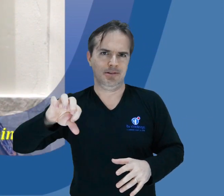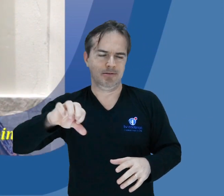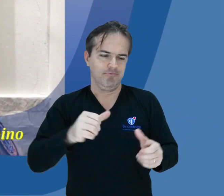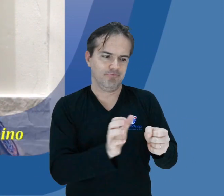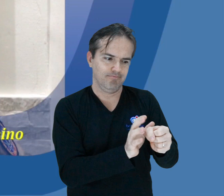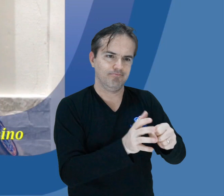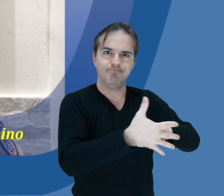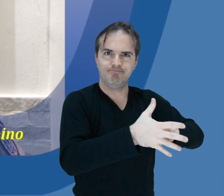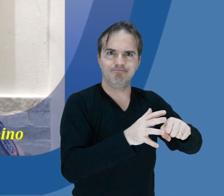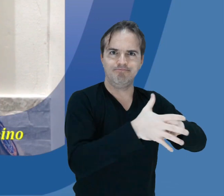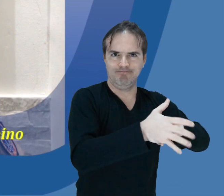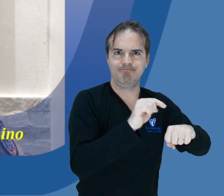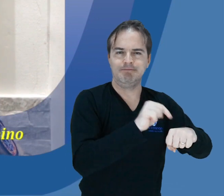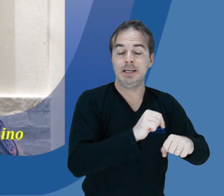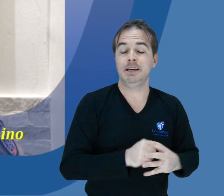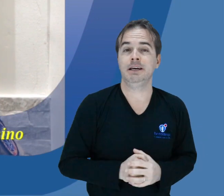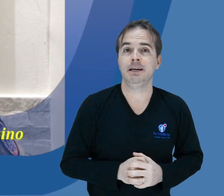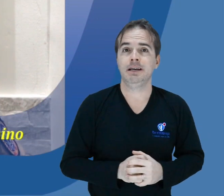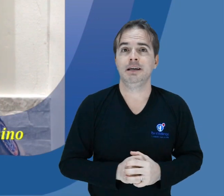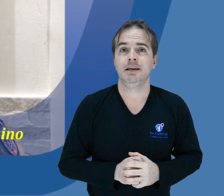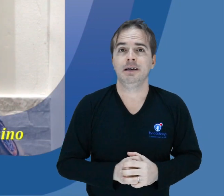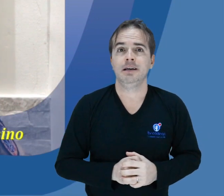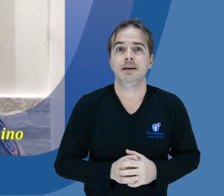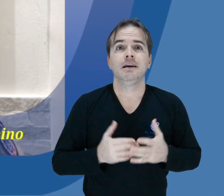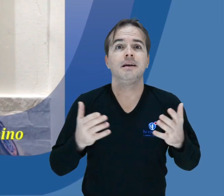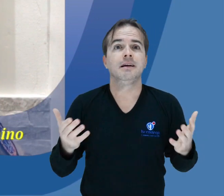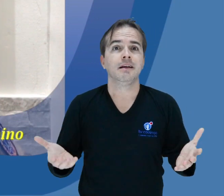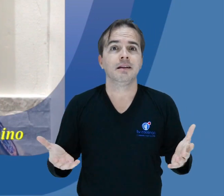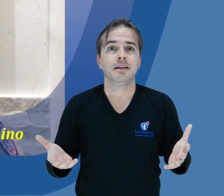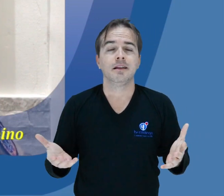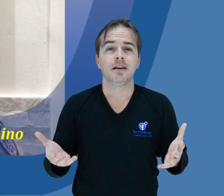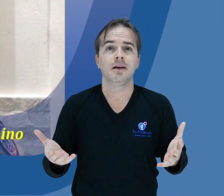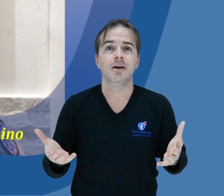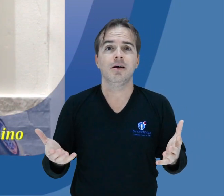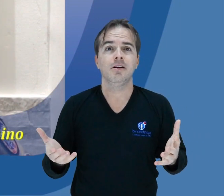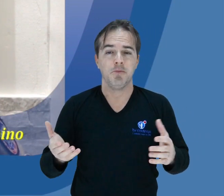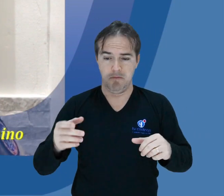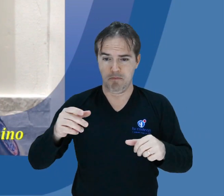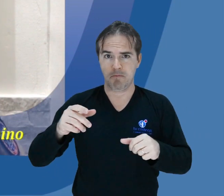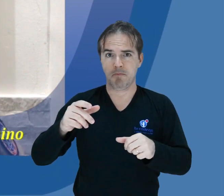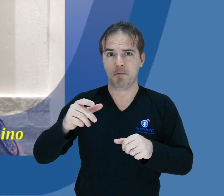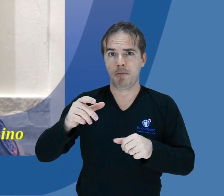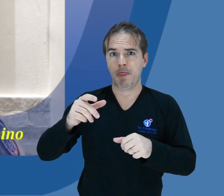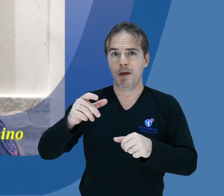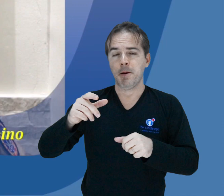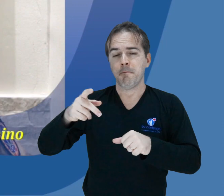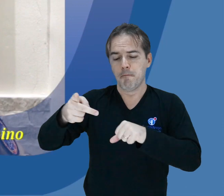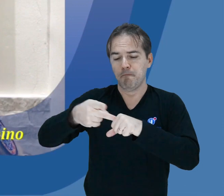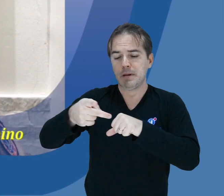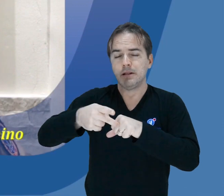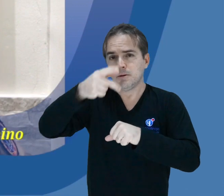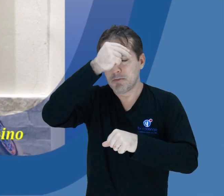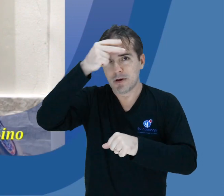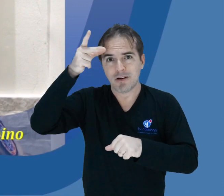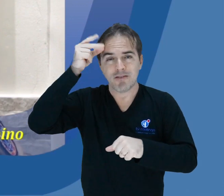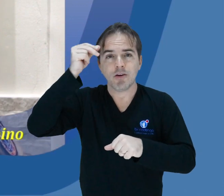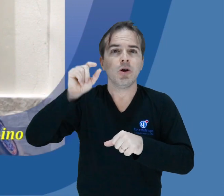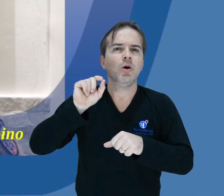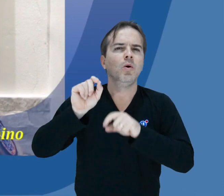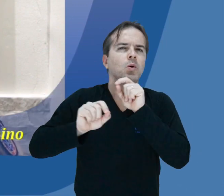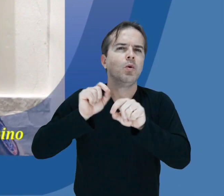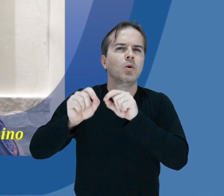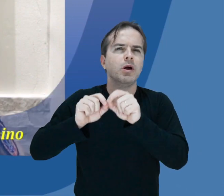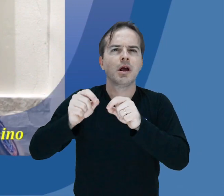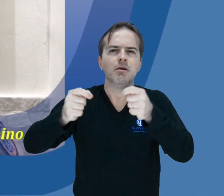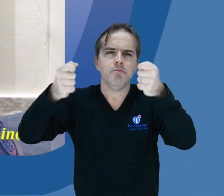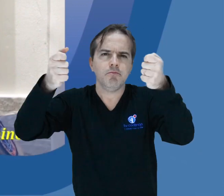conhecido. Então, a Prefeitura de Petrolina, preocupada com a saúde pública de todos